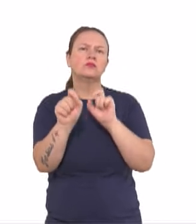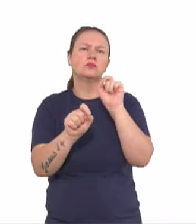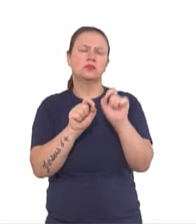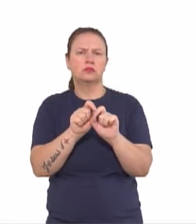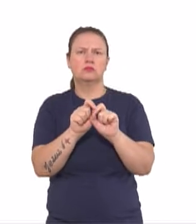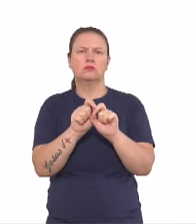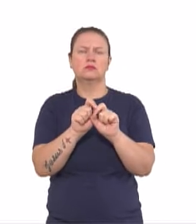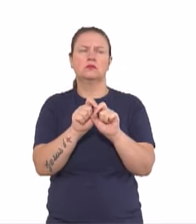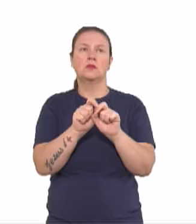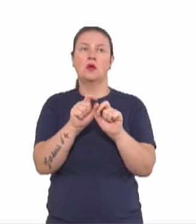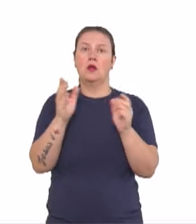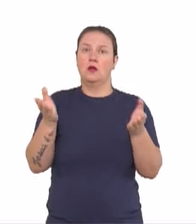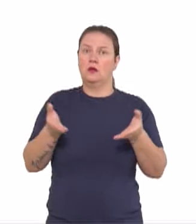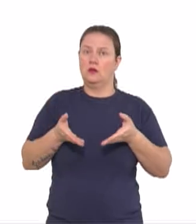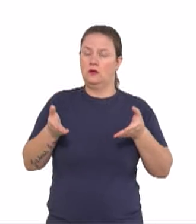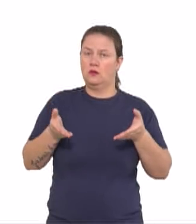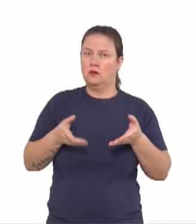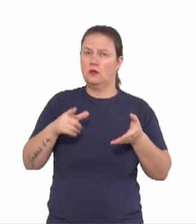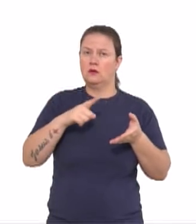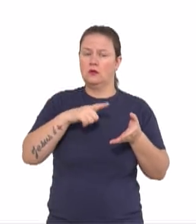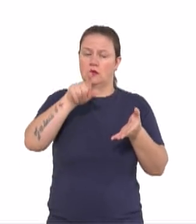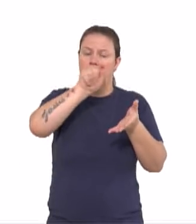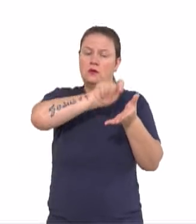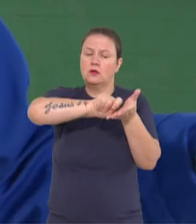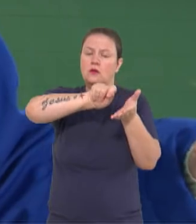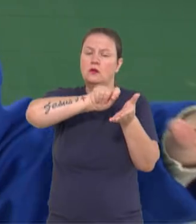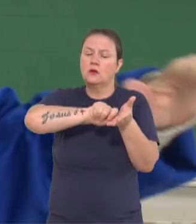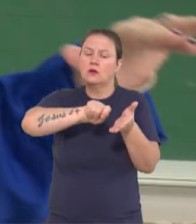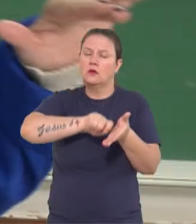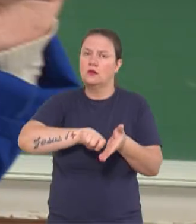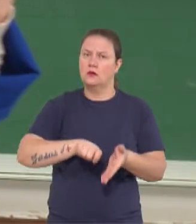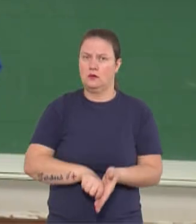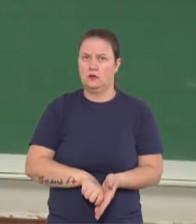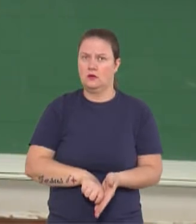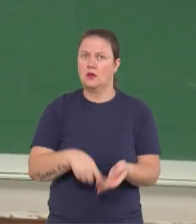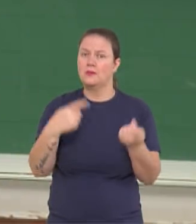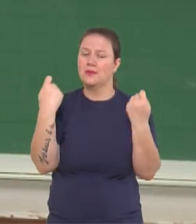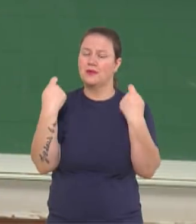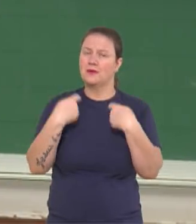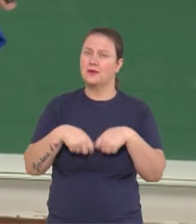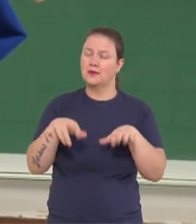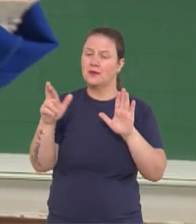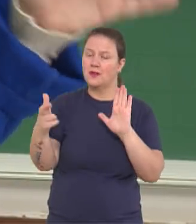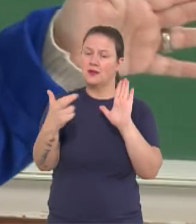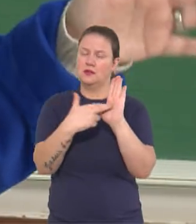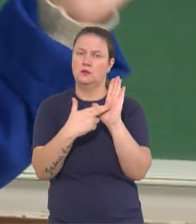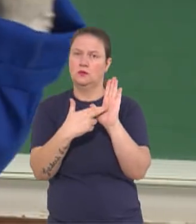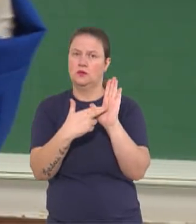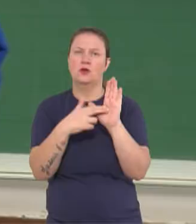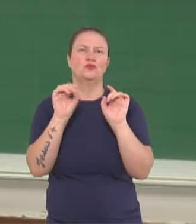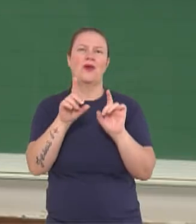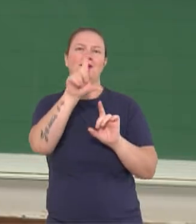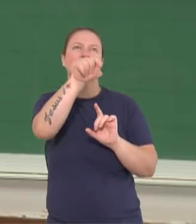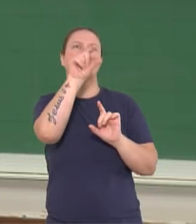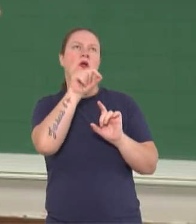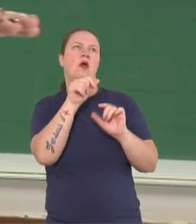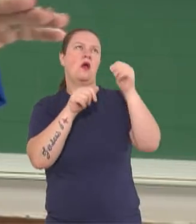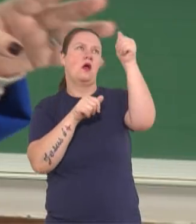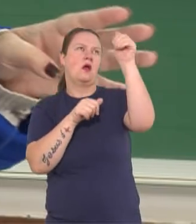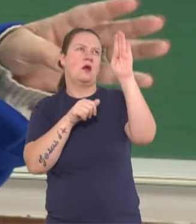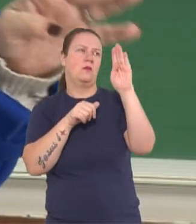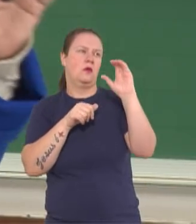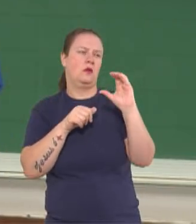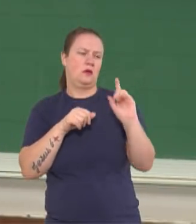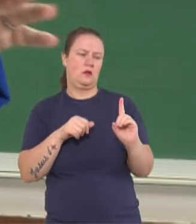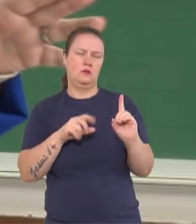discursivas são essas que vocês têm que escrever, né? Não é de múltipla escolha. A, B, C, D, né, ou marque verdadeiro